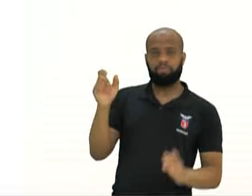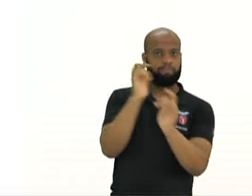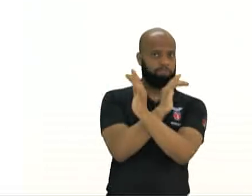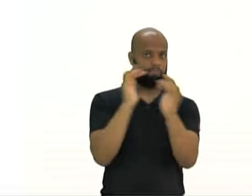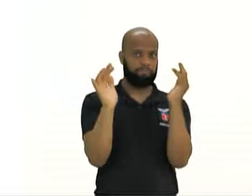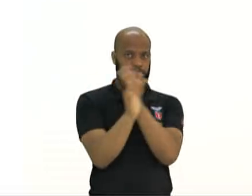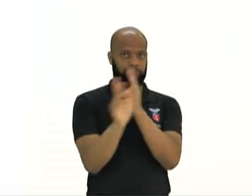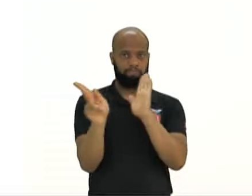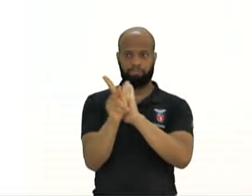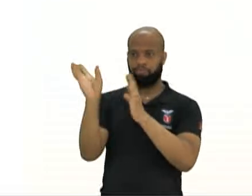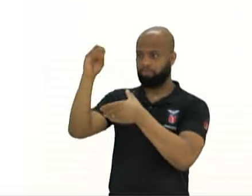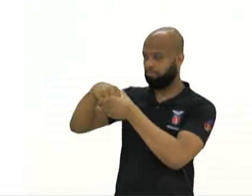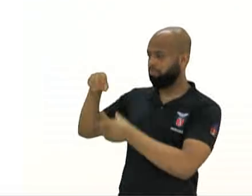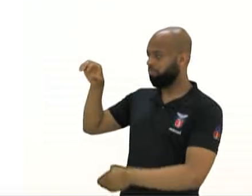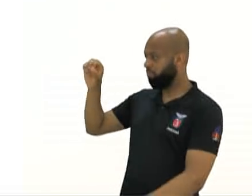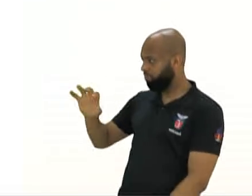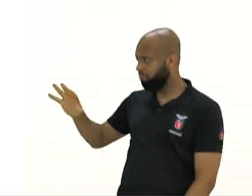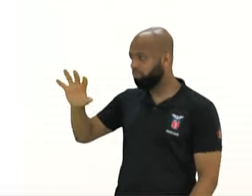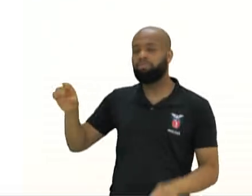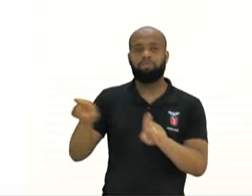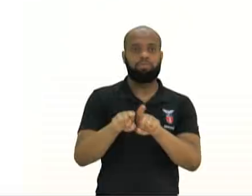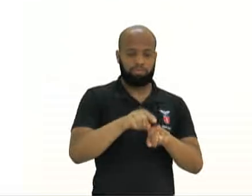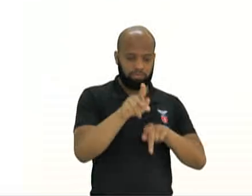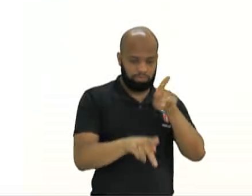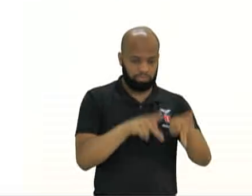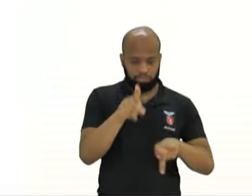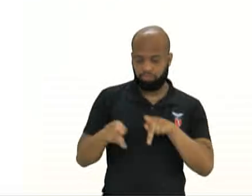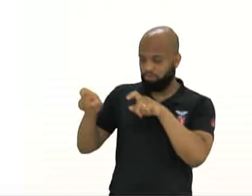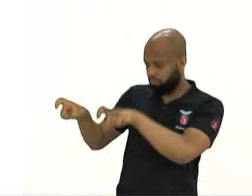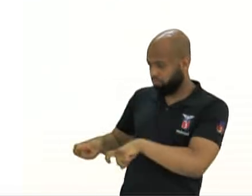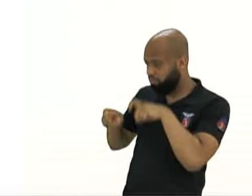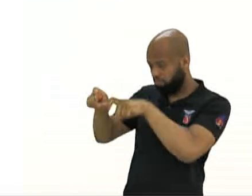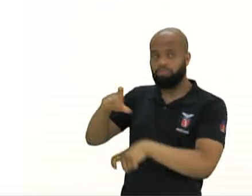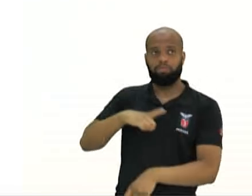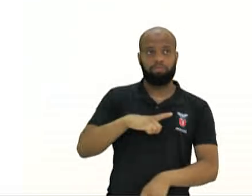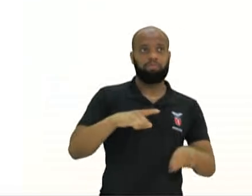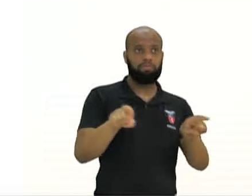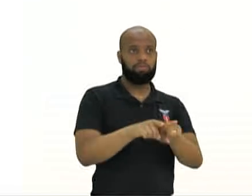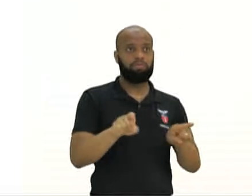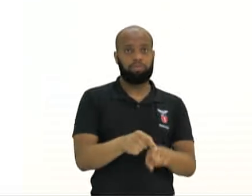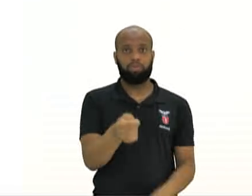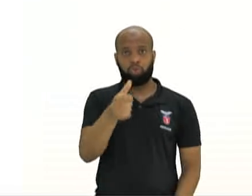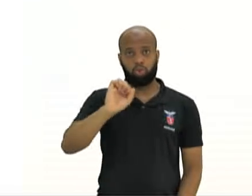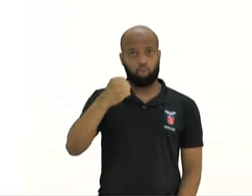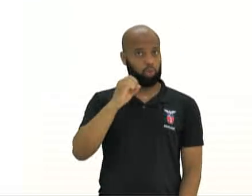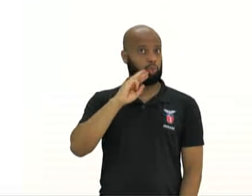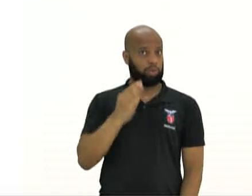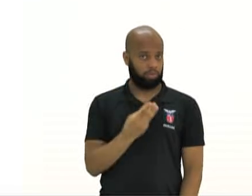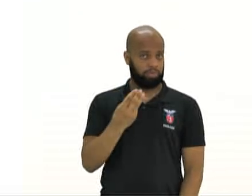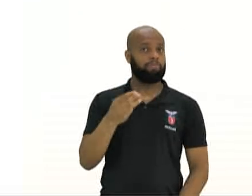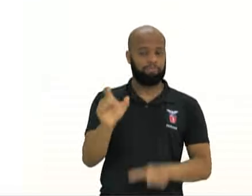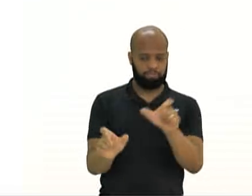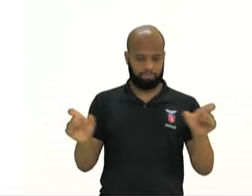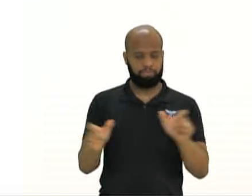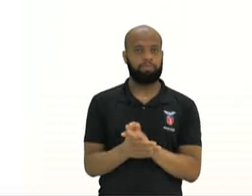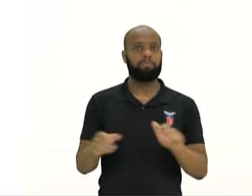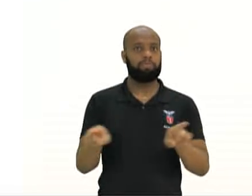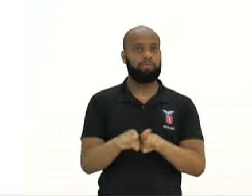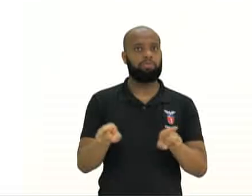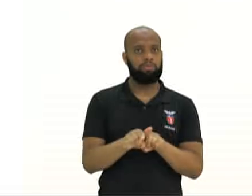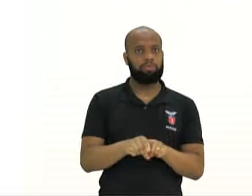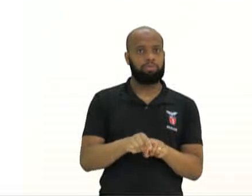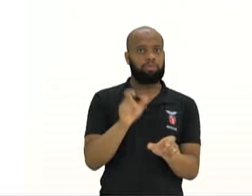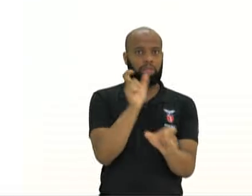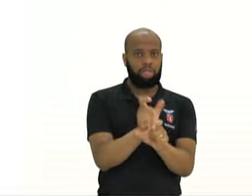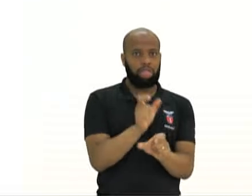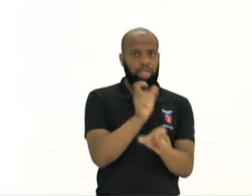urbanização no continente. A população rural também é bem expressiva, aí, quase 8 milhões de pessoas. Analfabetismo,